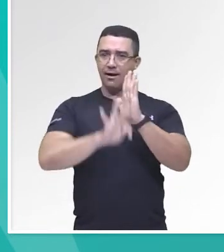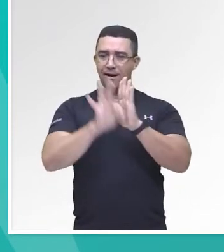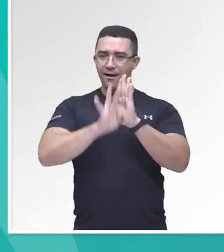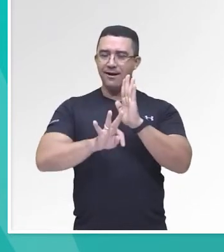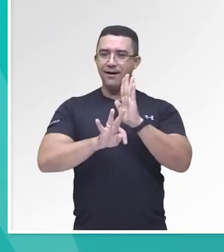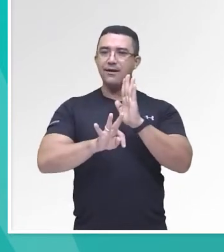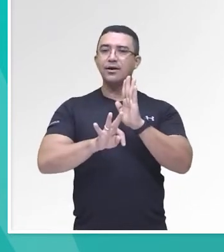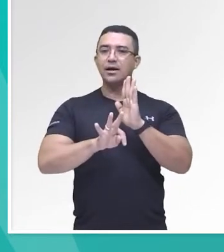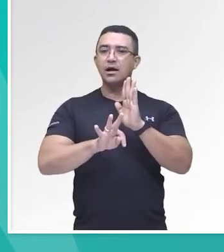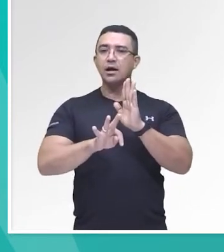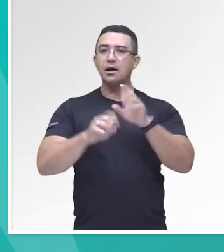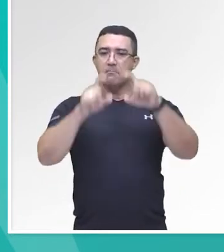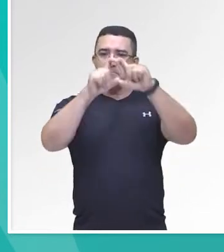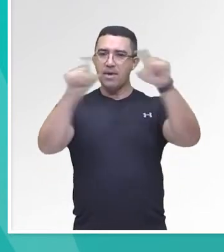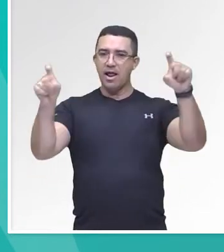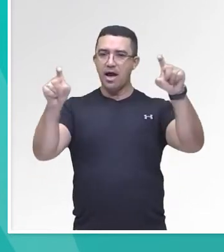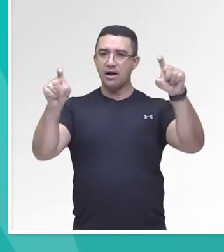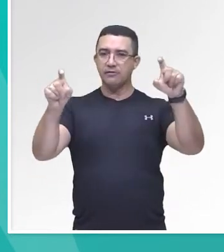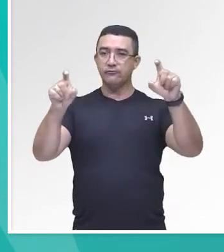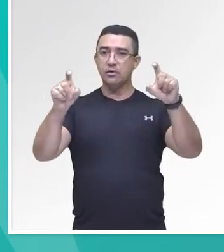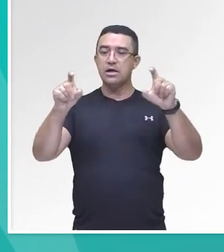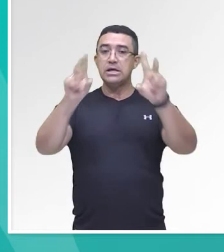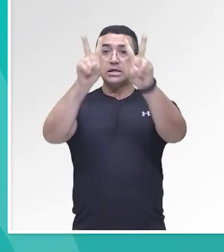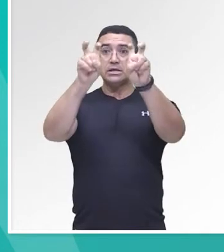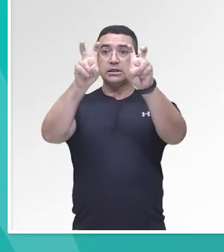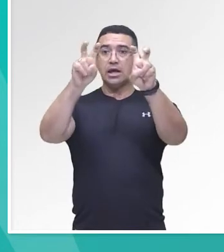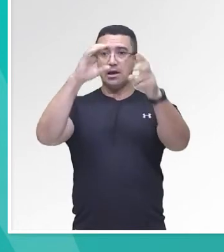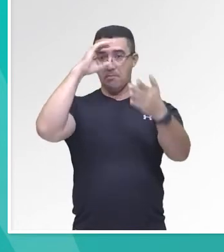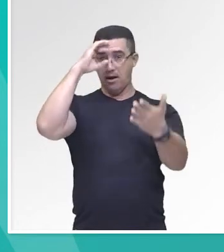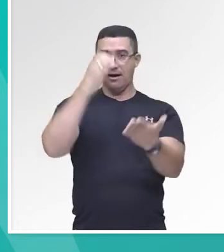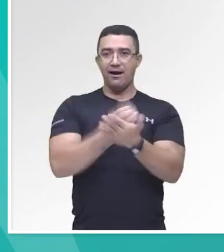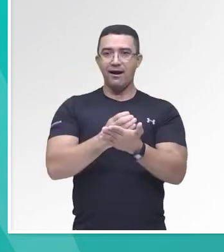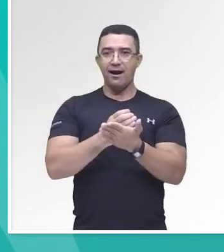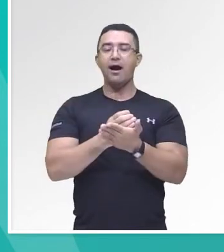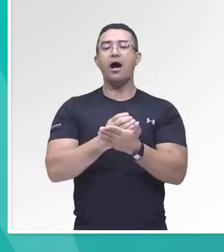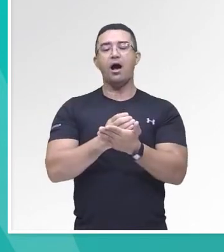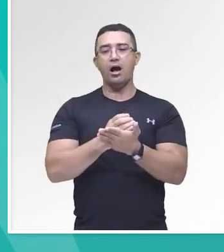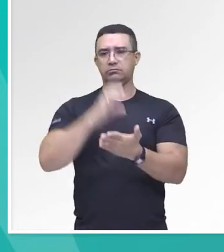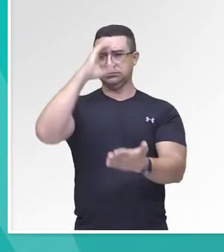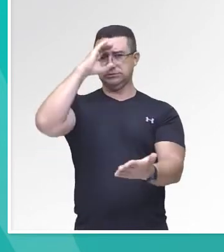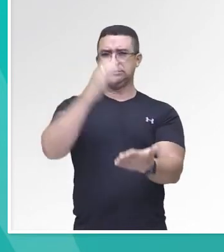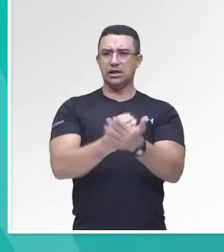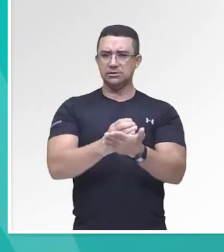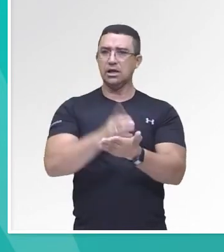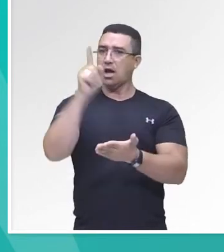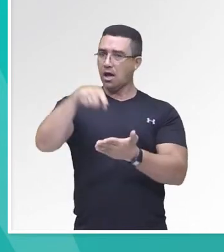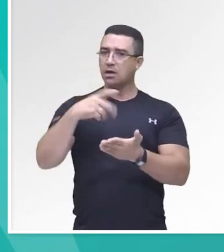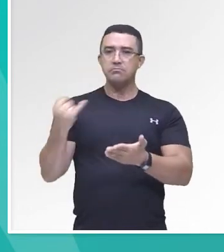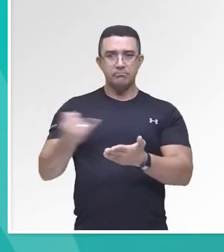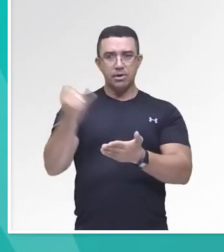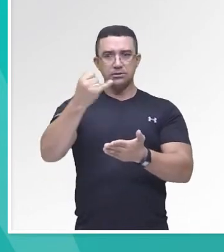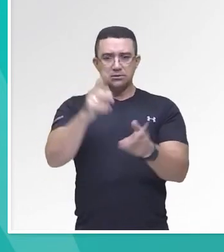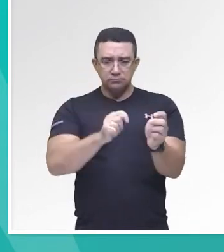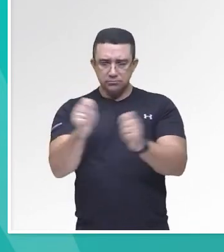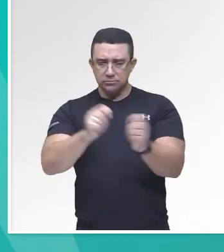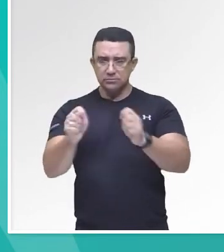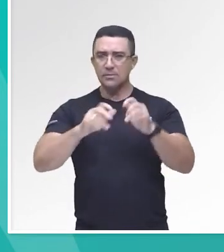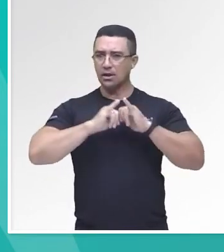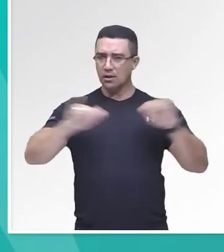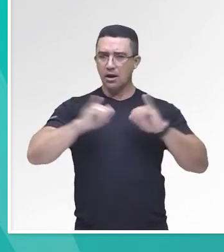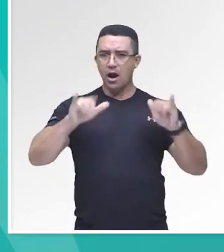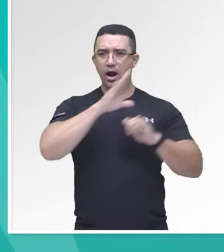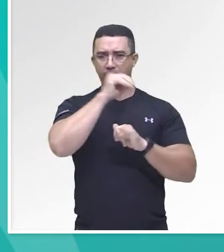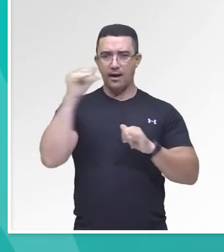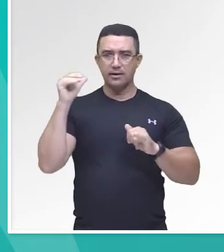da tese. Na tese, foi dito o quê? Foi dito que era necessário regular a propaganda para